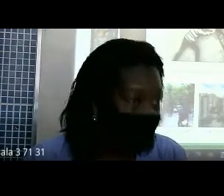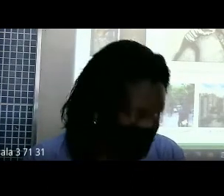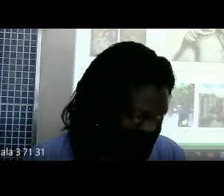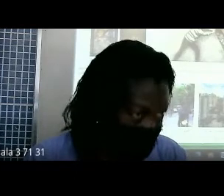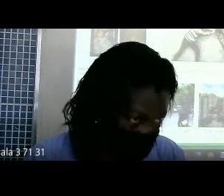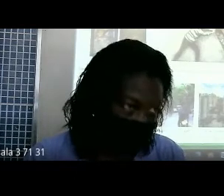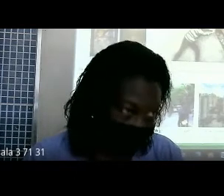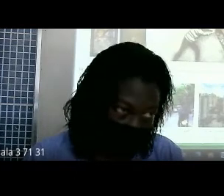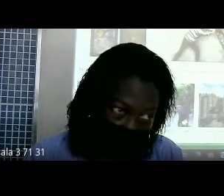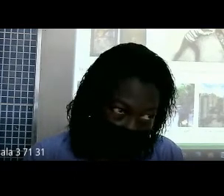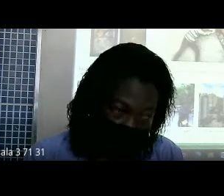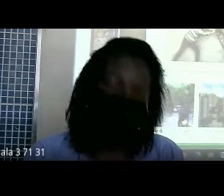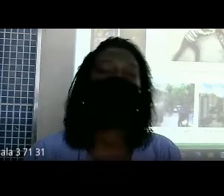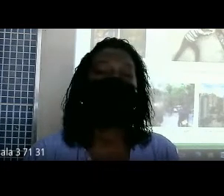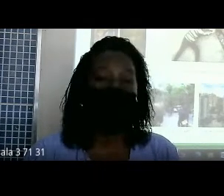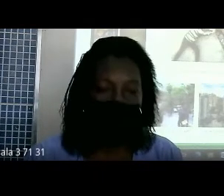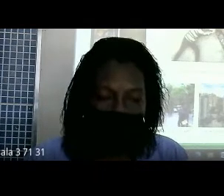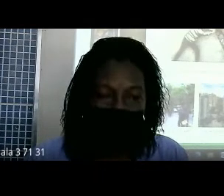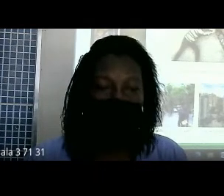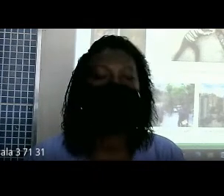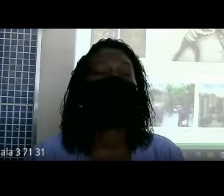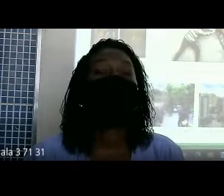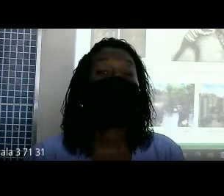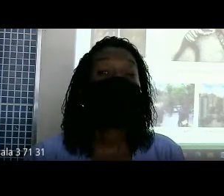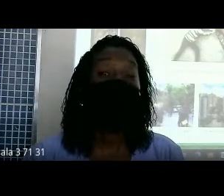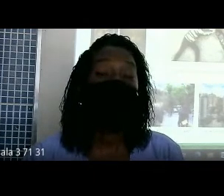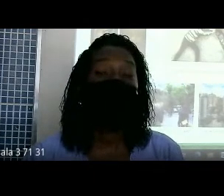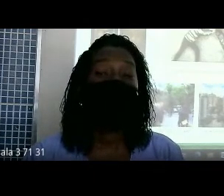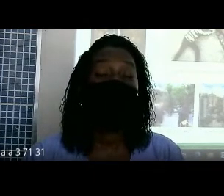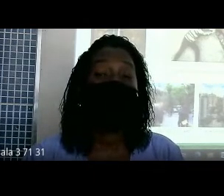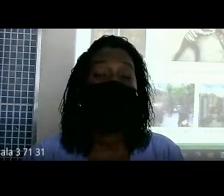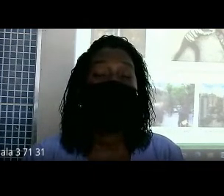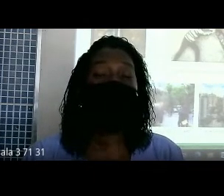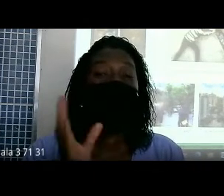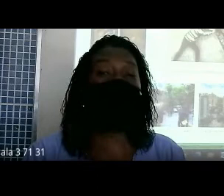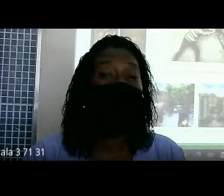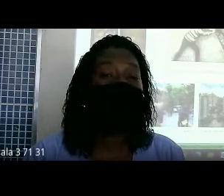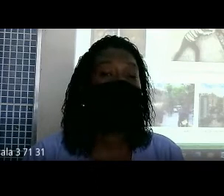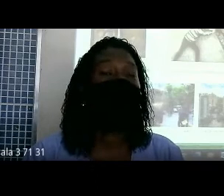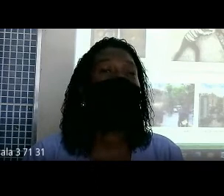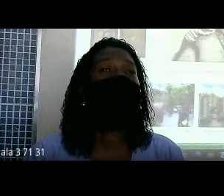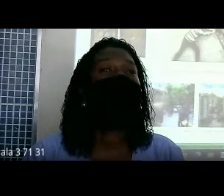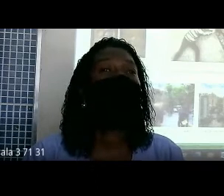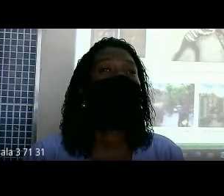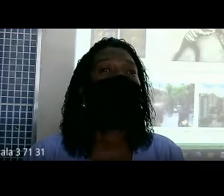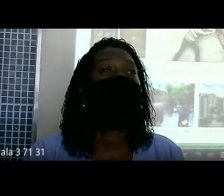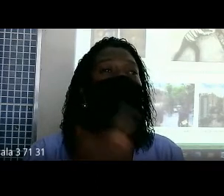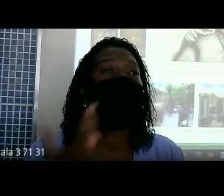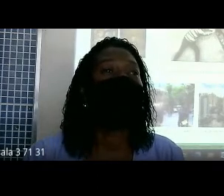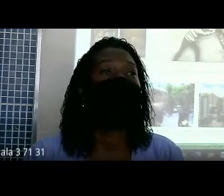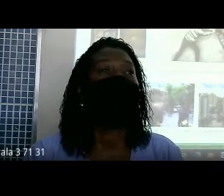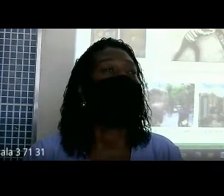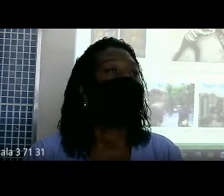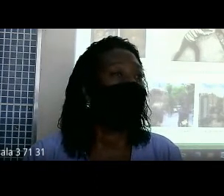Tá, podemos continuar, Isabela? Então tá, minha linda. Então, o que que acontece? O Banksy